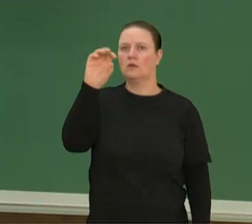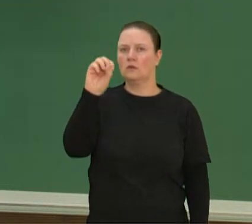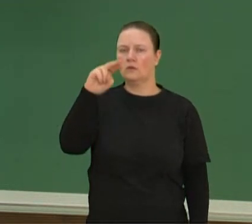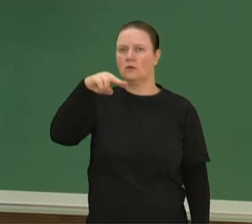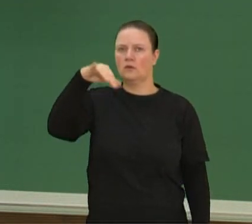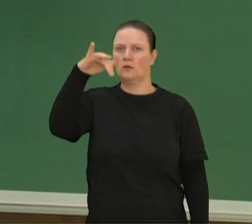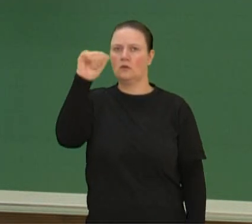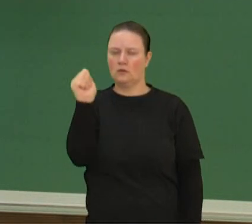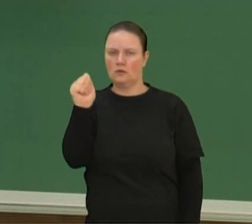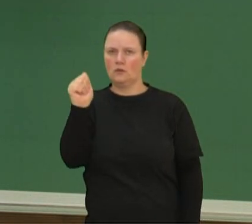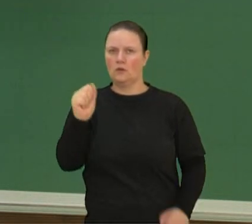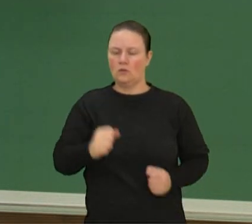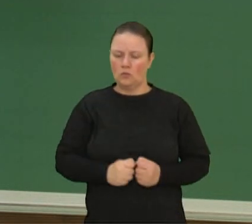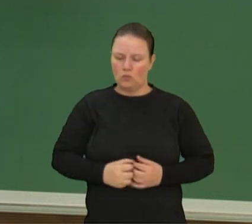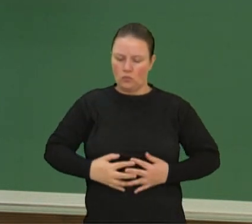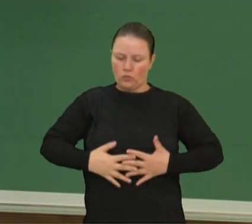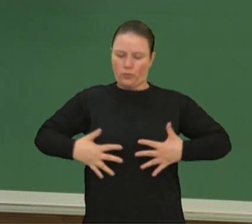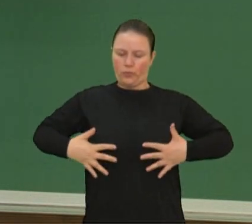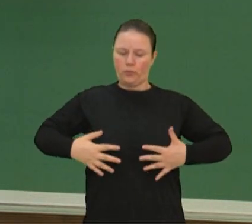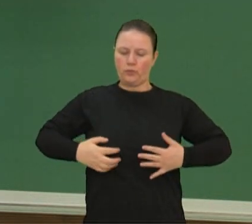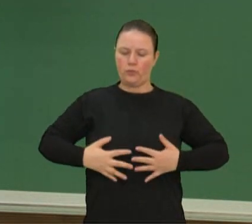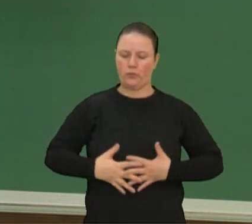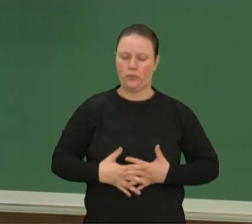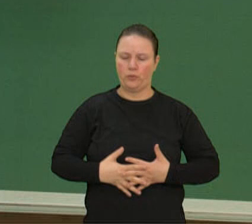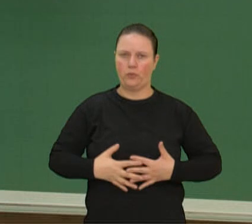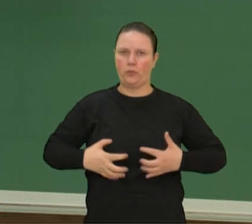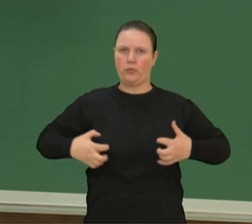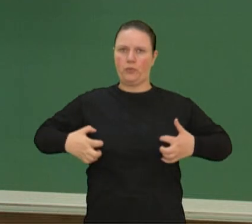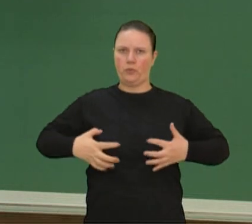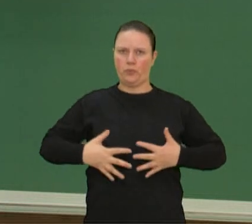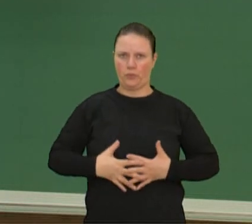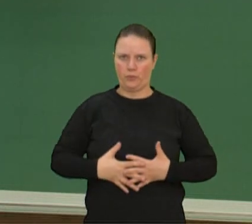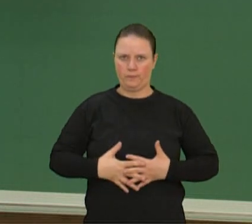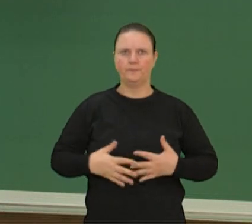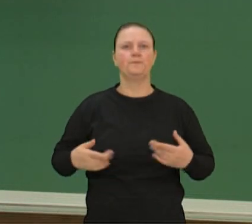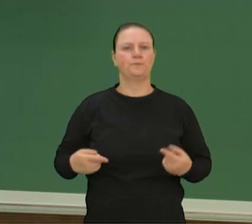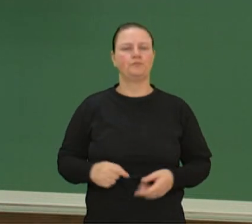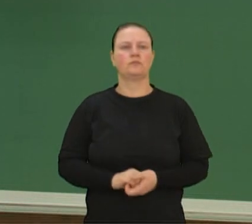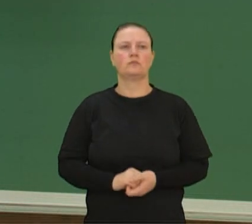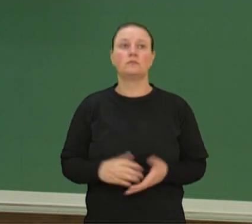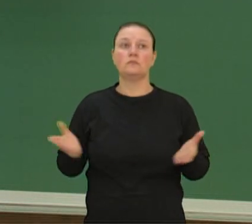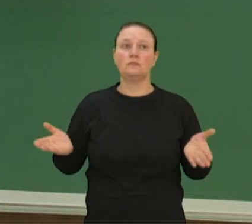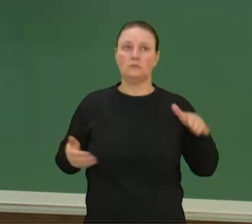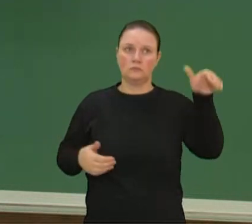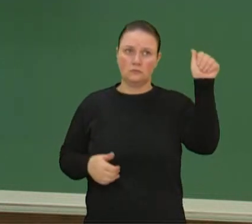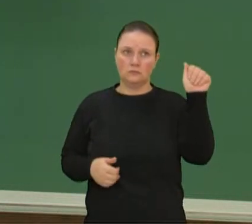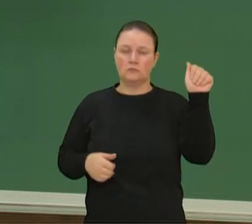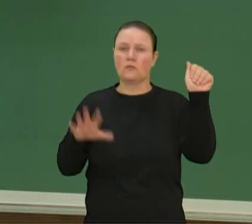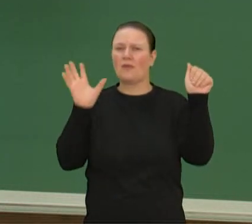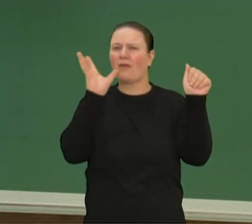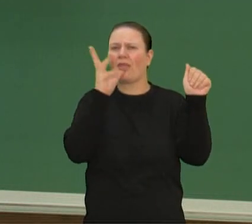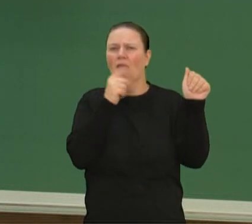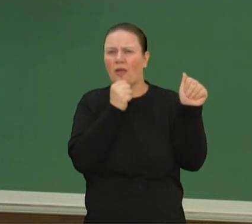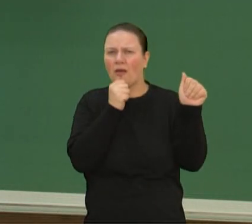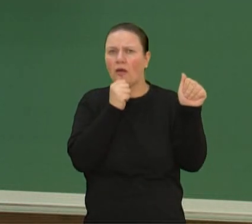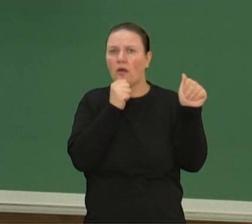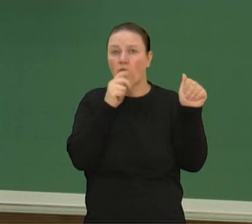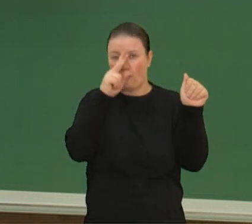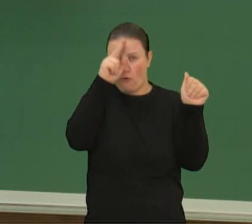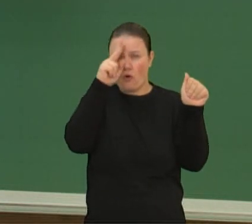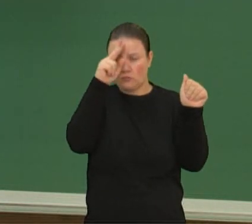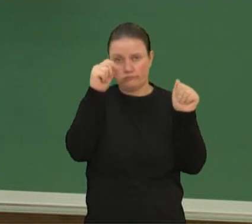um encurtamento e um alongamento muscular durante a contração. Letra A. Contração muscular lenta e alta produção de